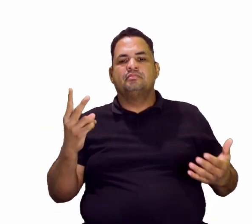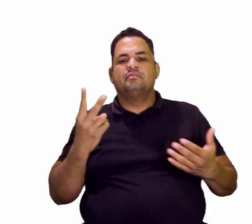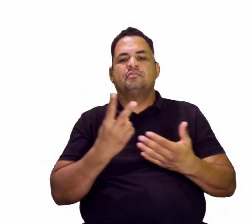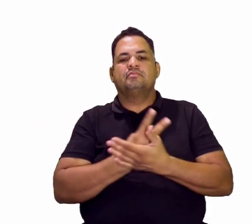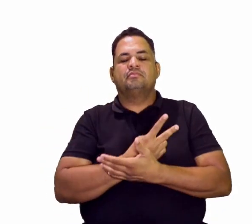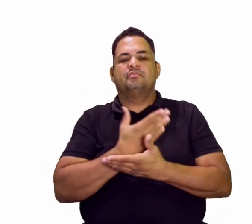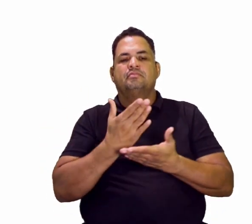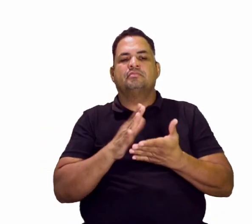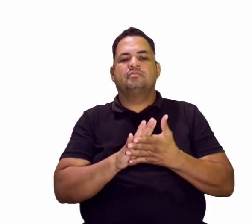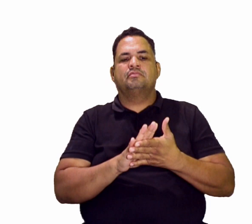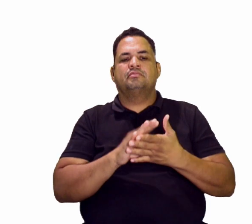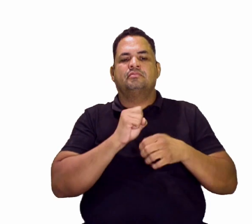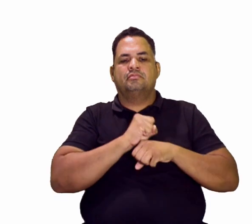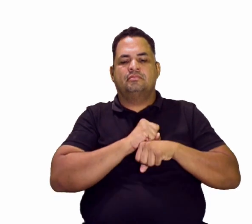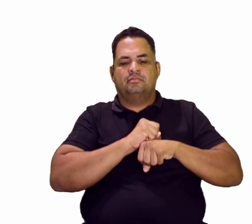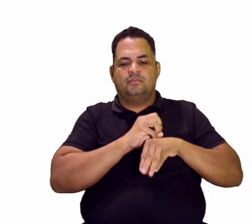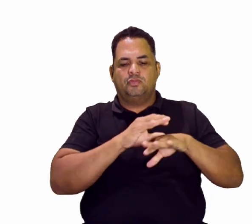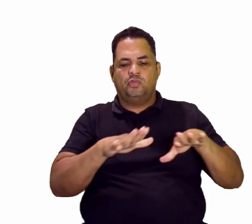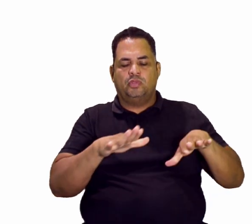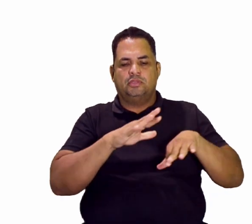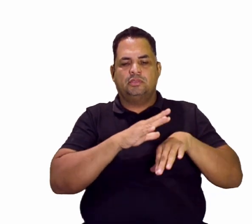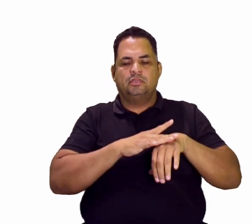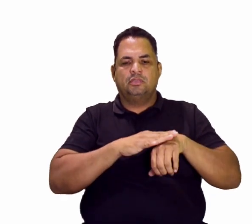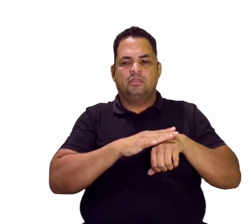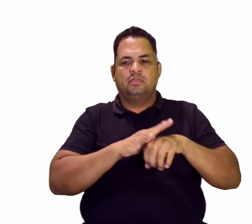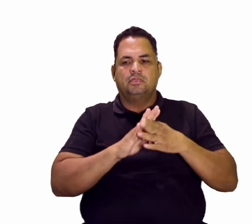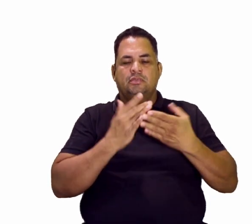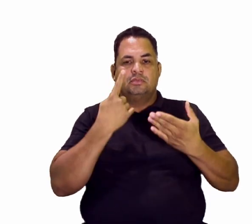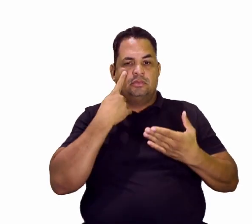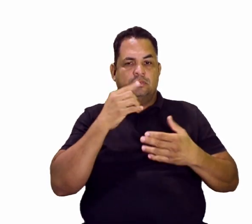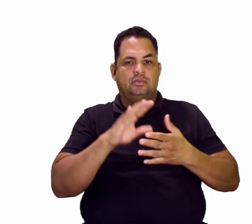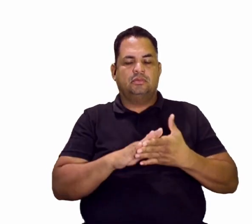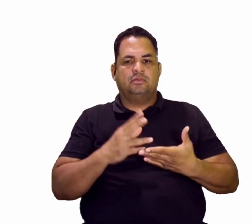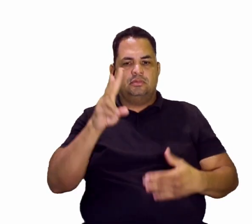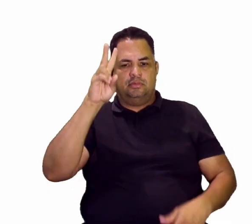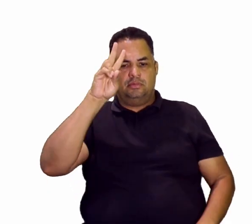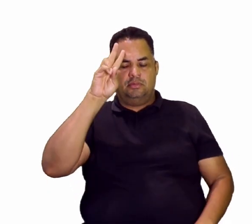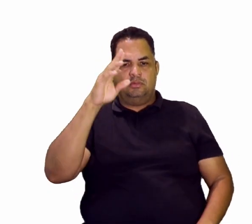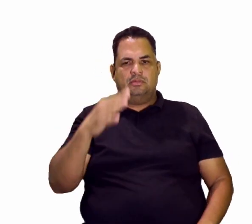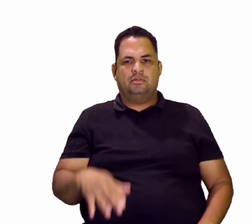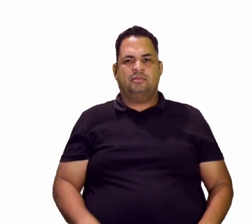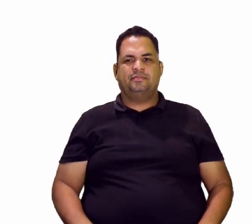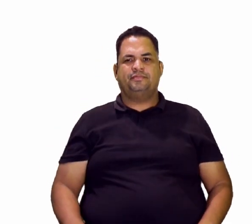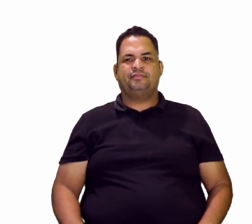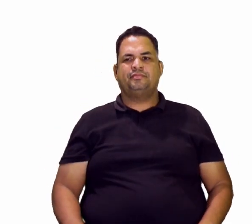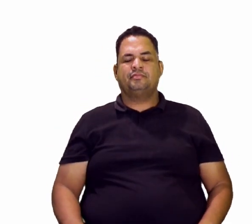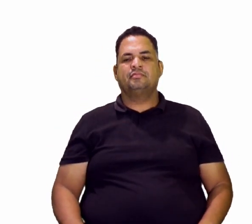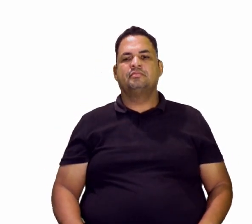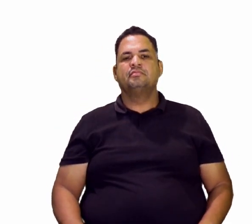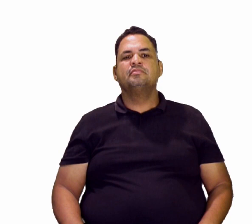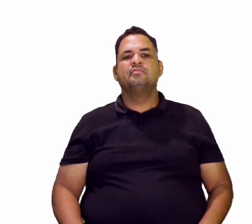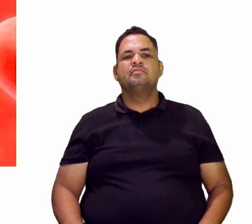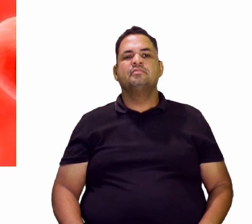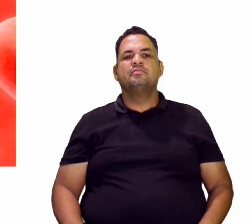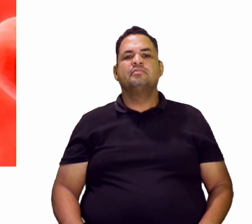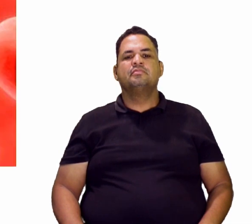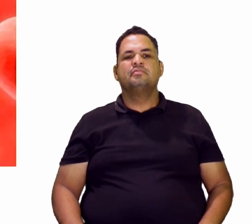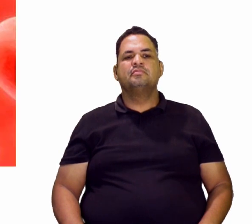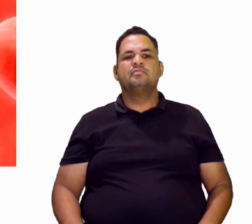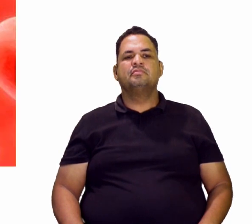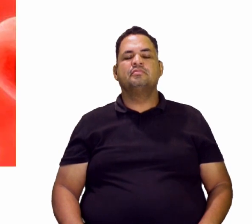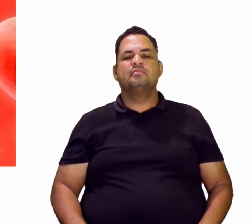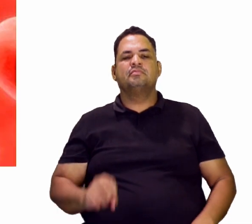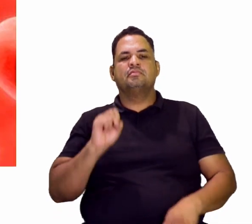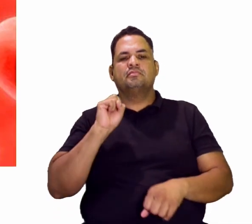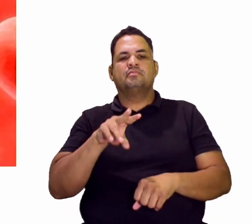aí essas pandemias, né? Quem não já ouviu falar ou não lembra dessa situação do H1N1.